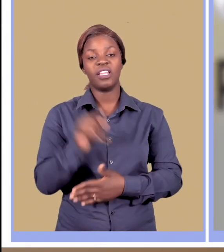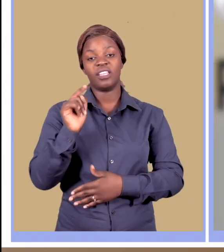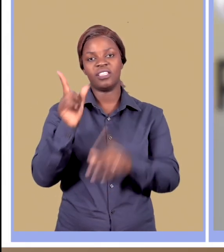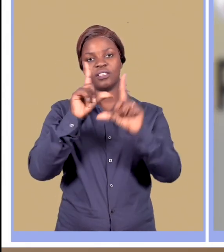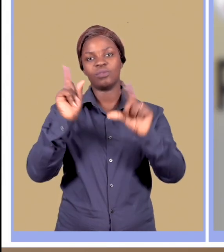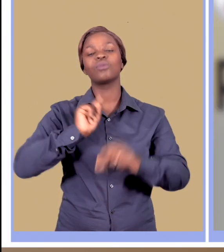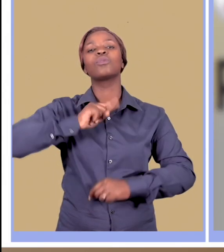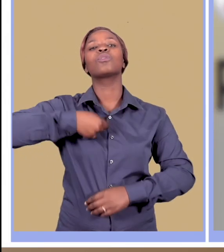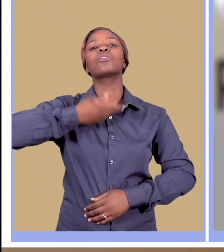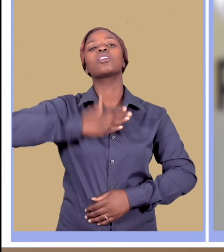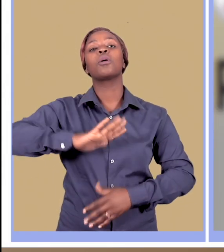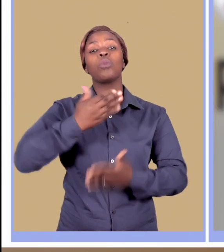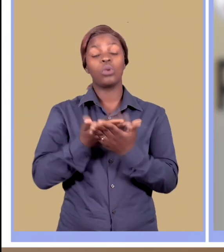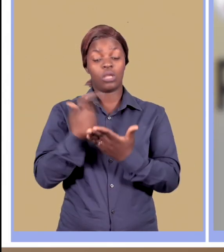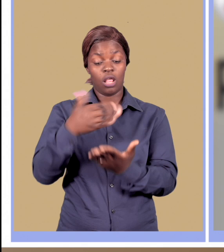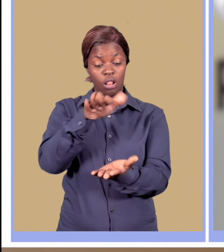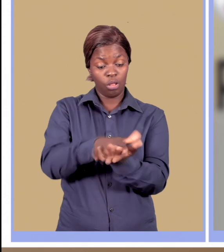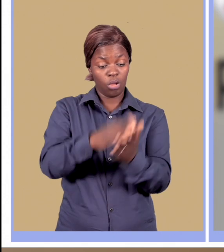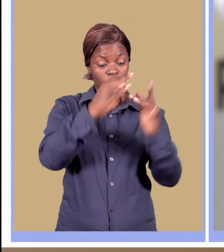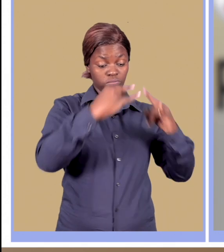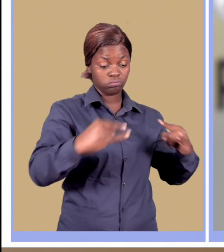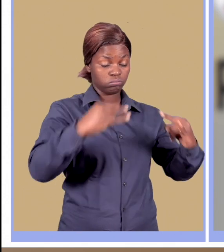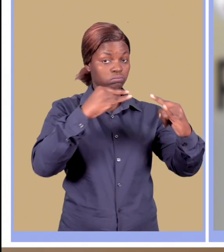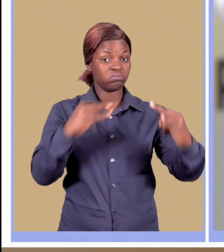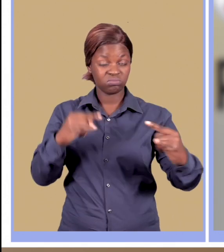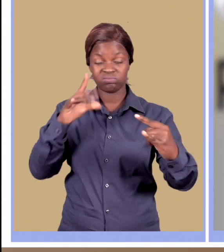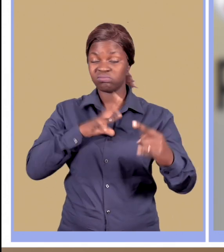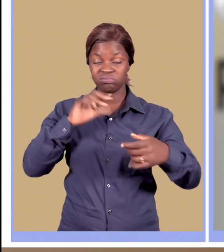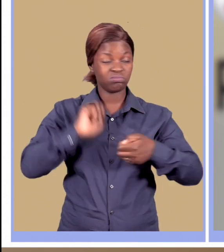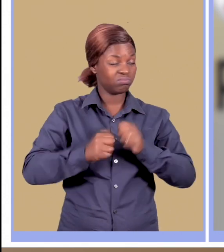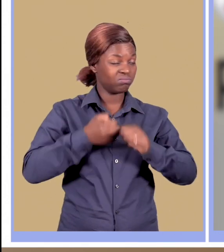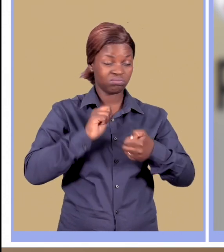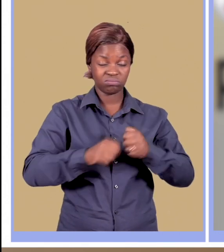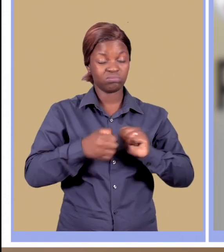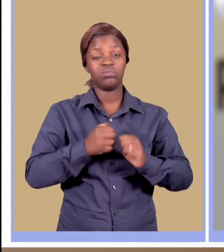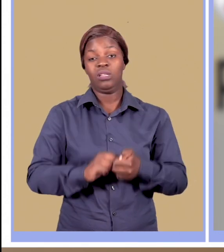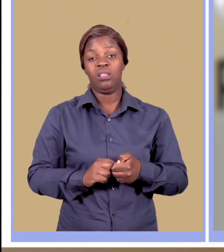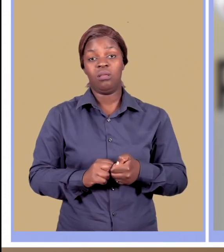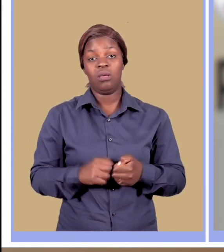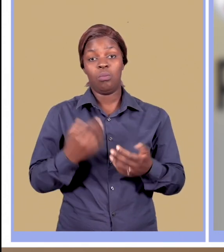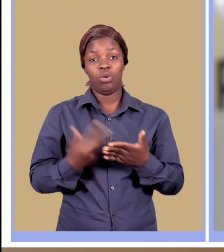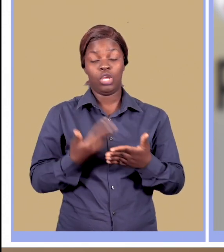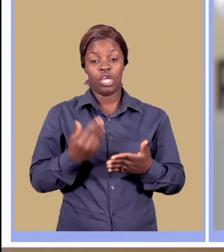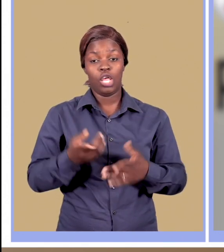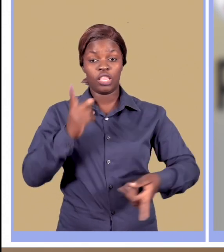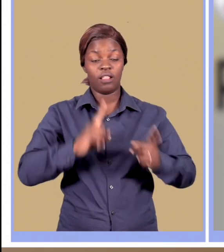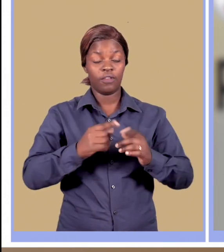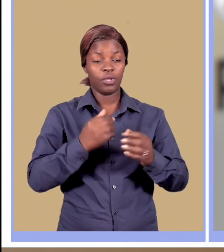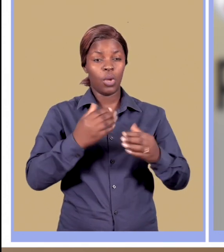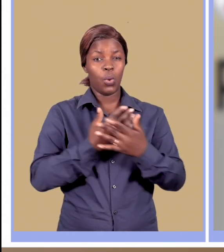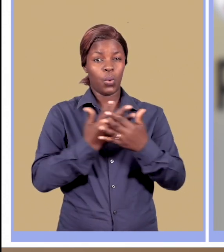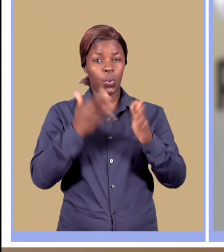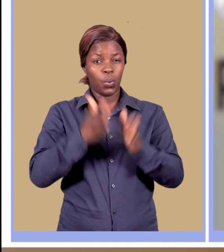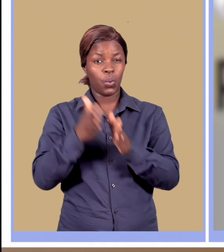se pretende, porque nos centros de acomodação têm surgido questões mesmo de doenças hídricas quando há